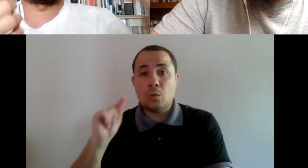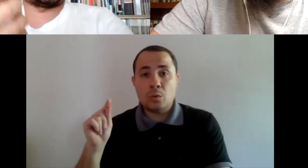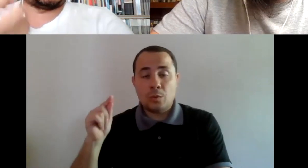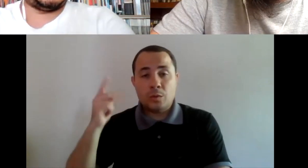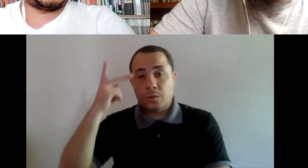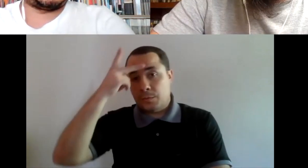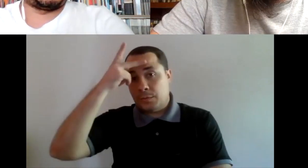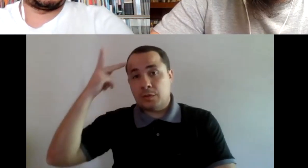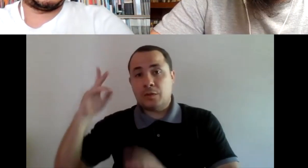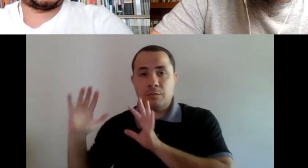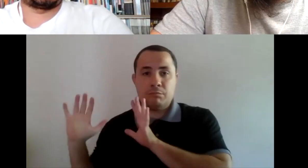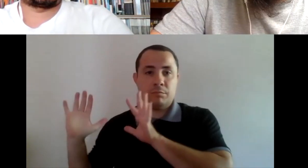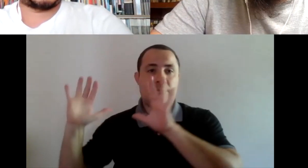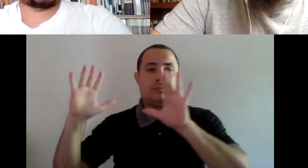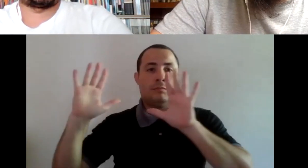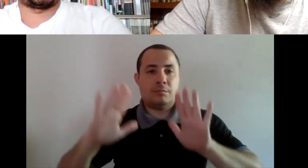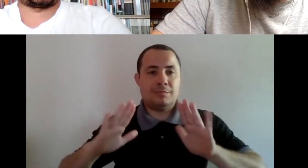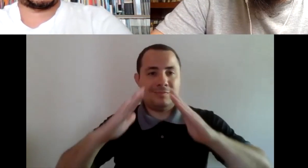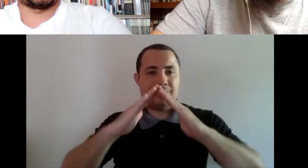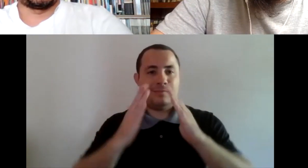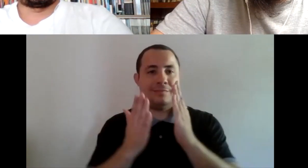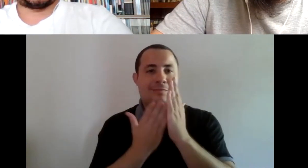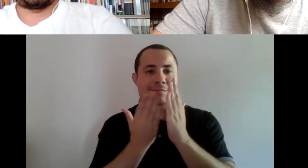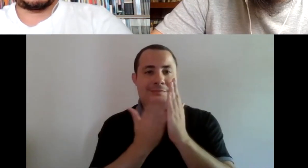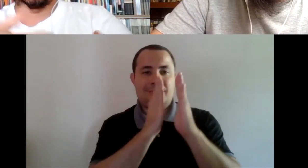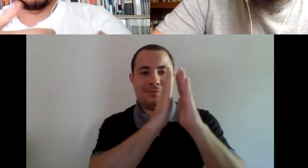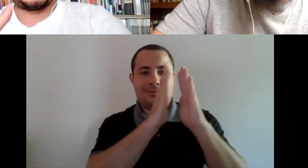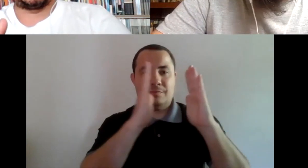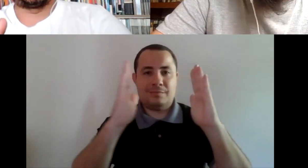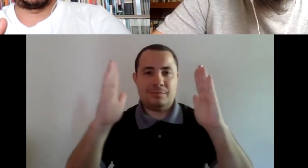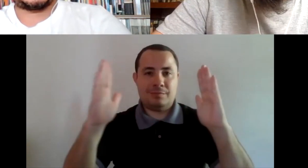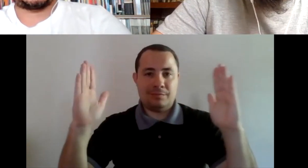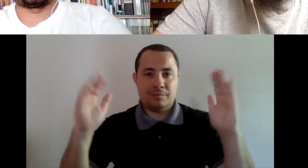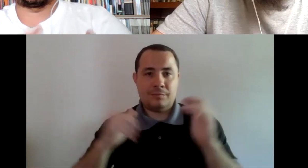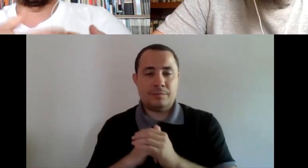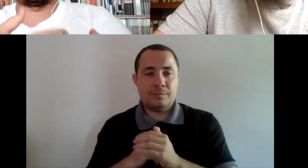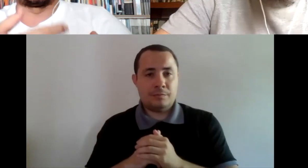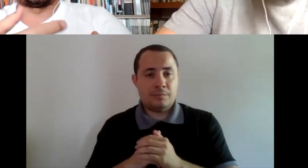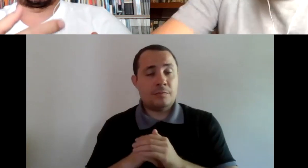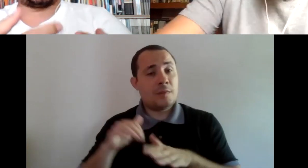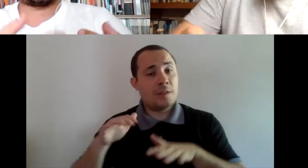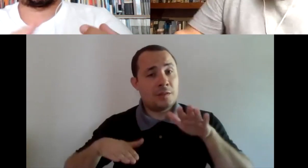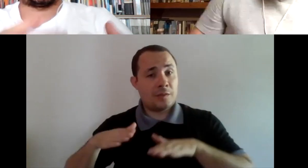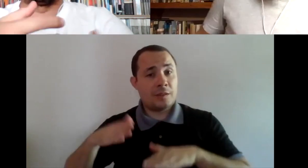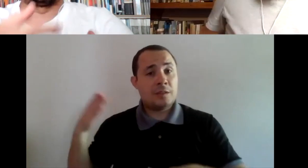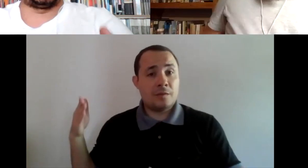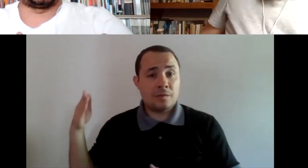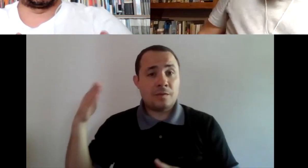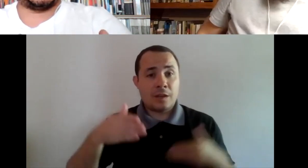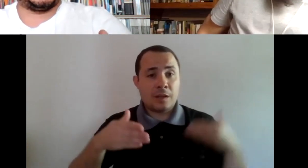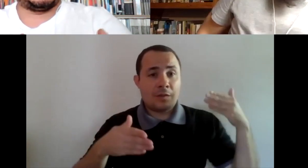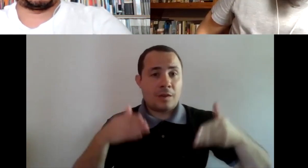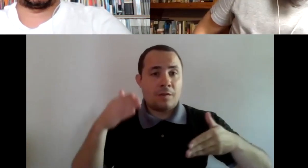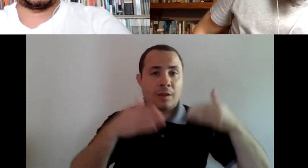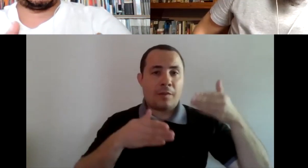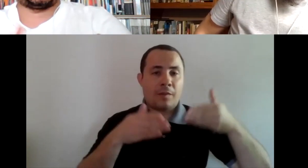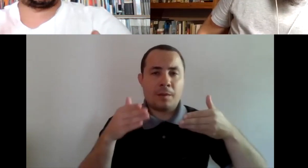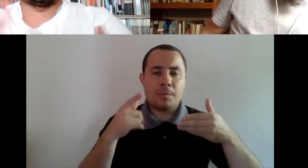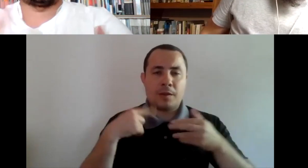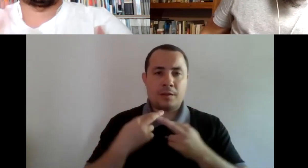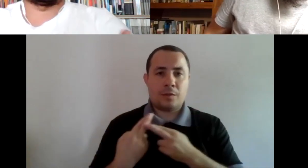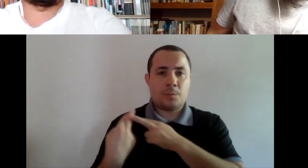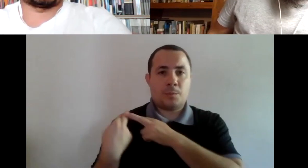de ir até o espaço da biblioteca. Mas mesmo indo, né? O que a gente falou, essa curadoria, ela